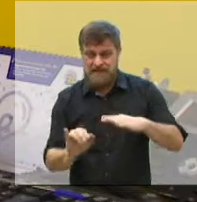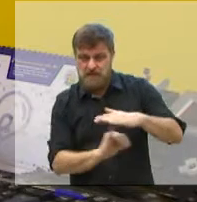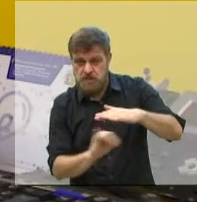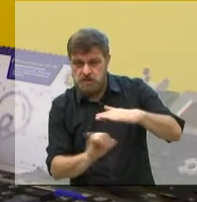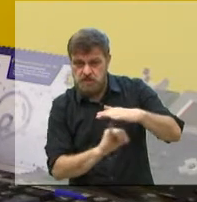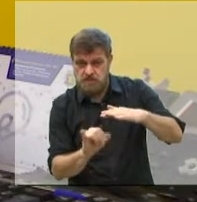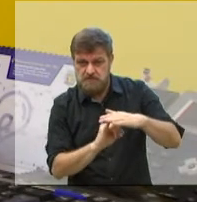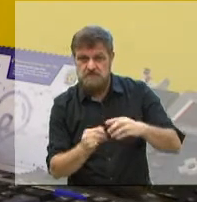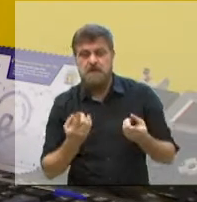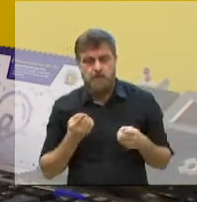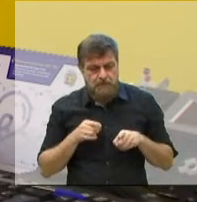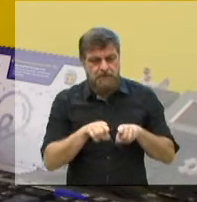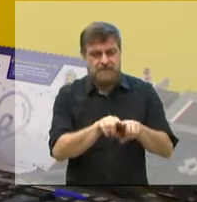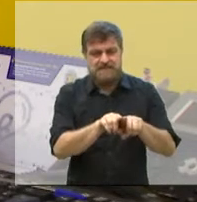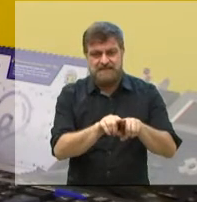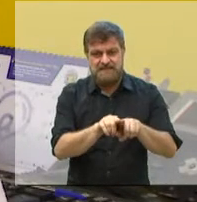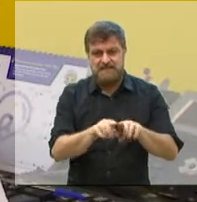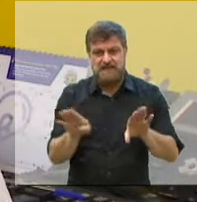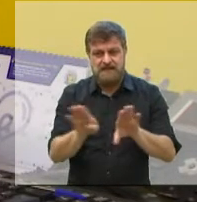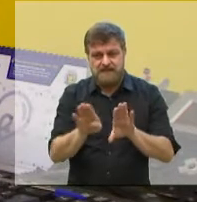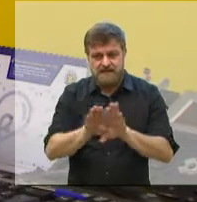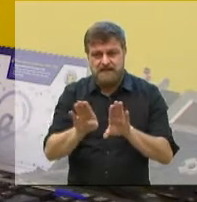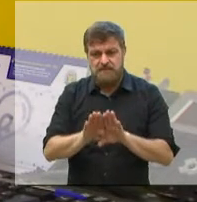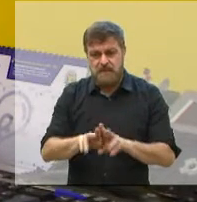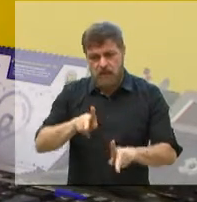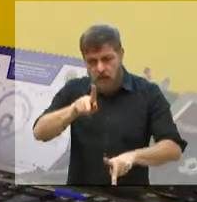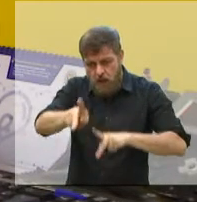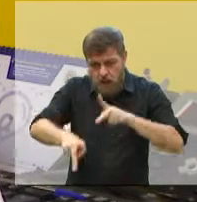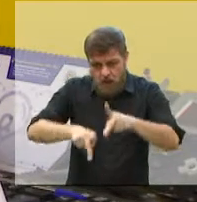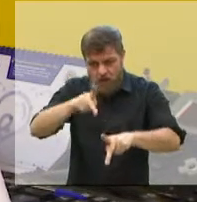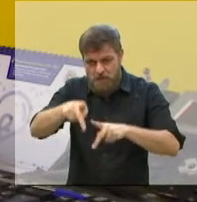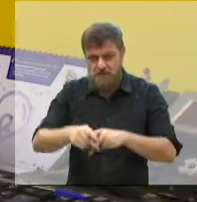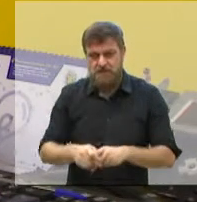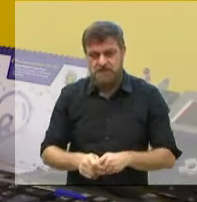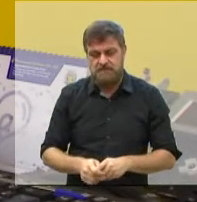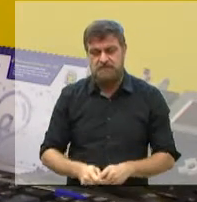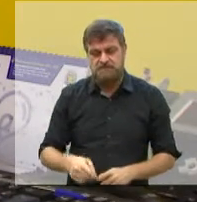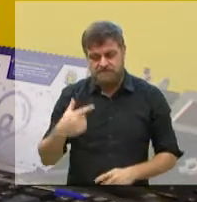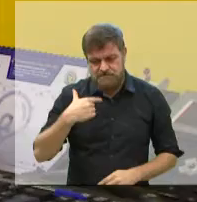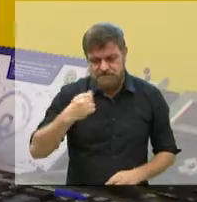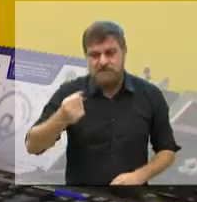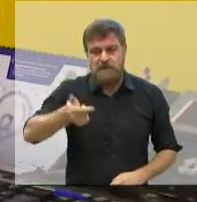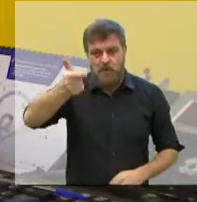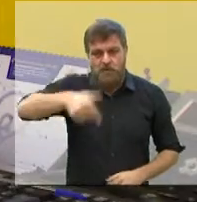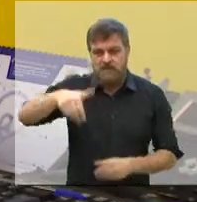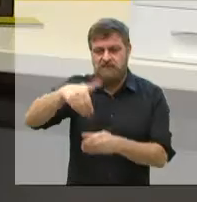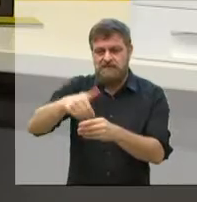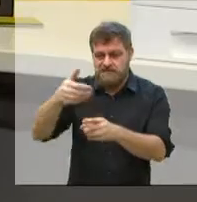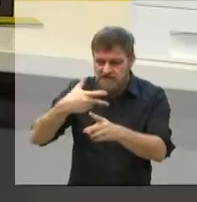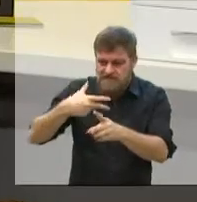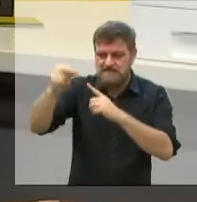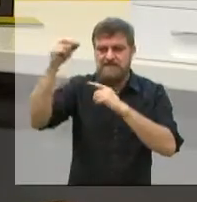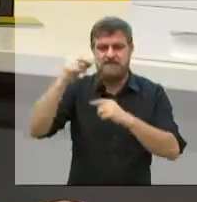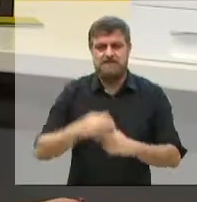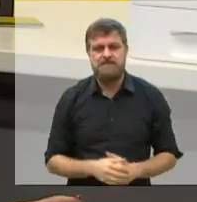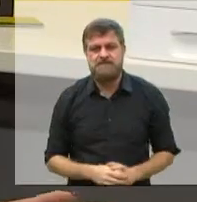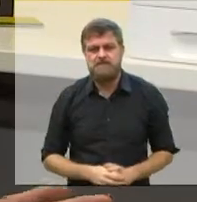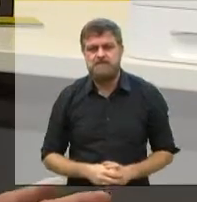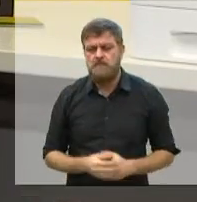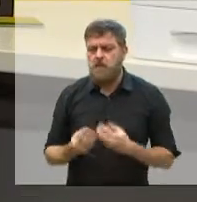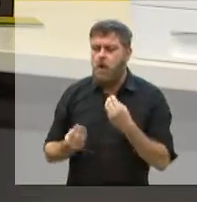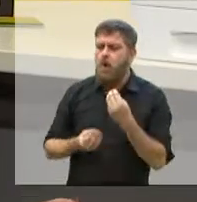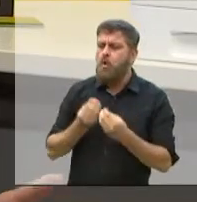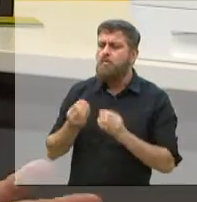que me acompanham e grato por essa população também por ter me colocado mais uma vez nesse pleito aqui. E como que é o